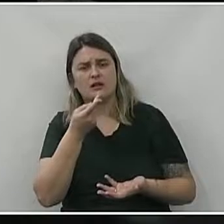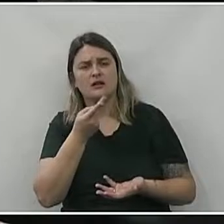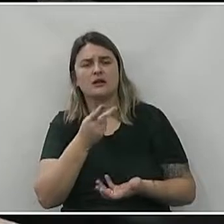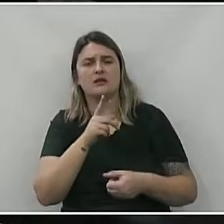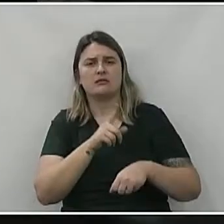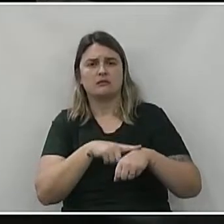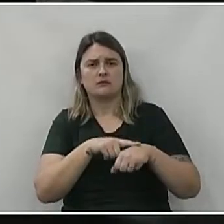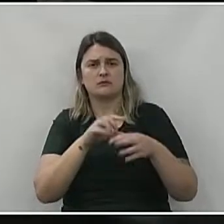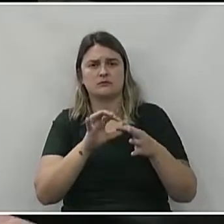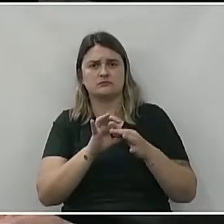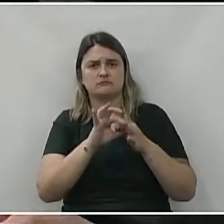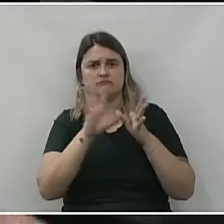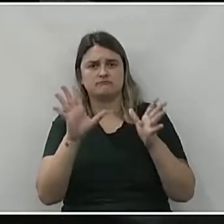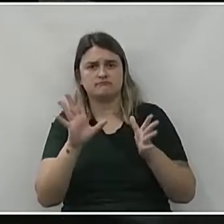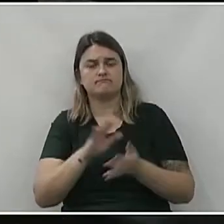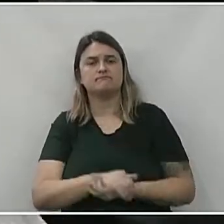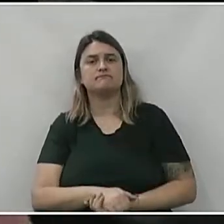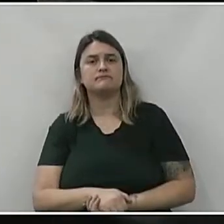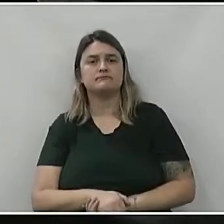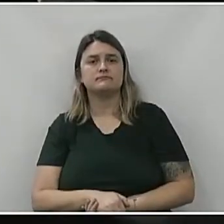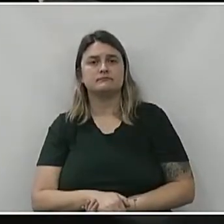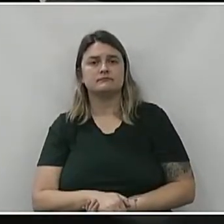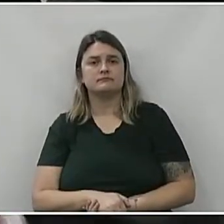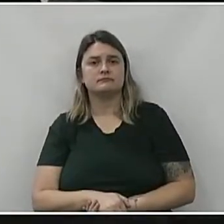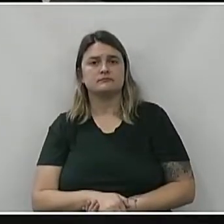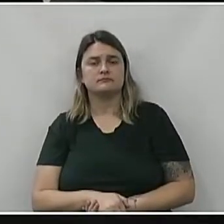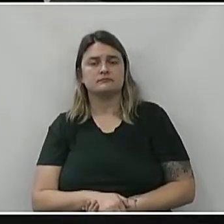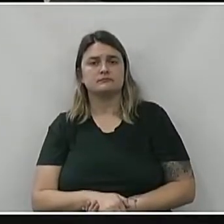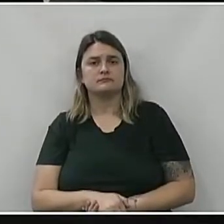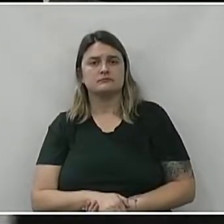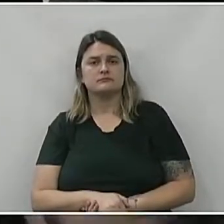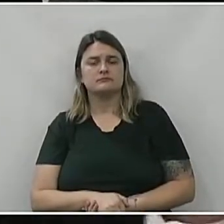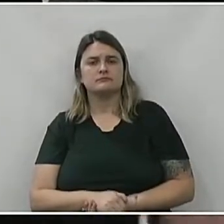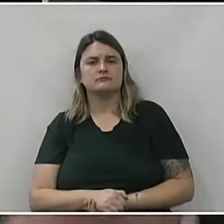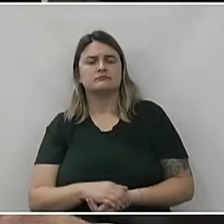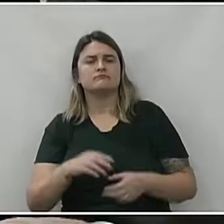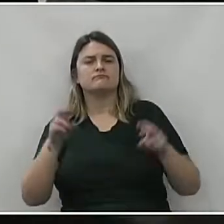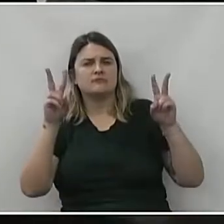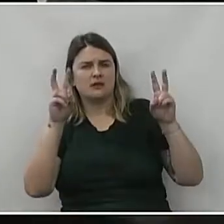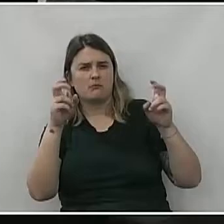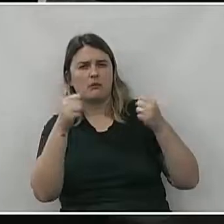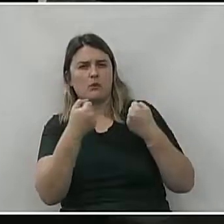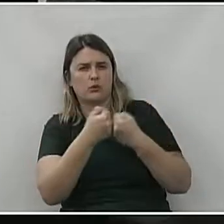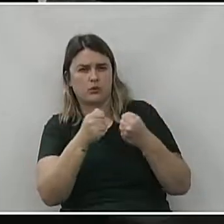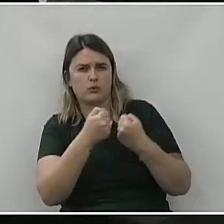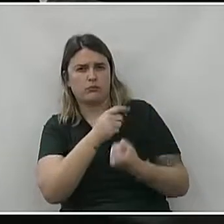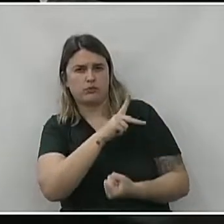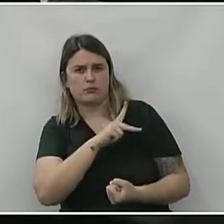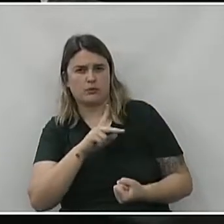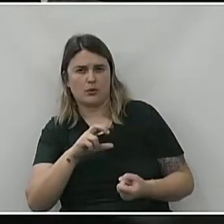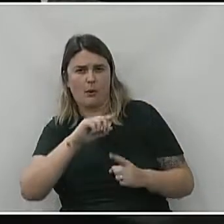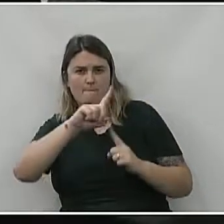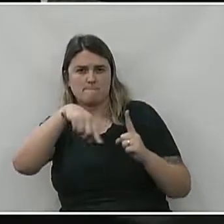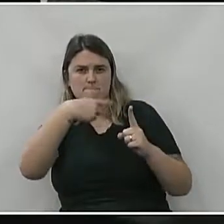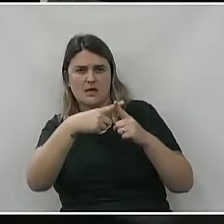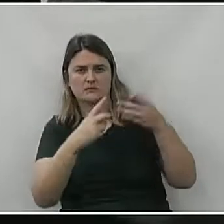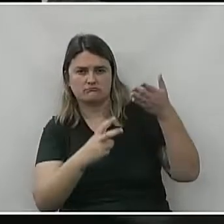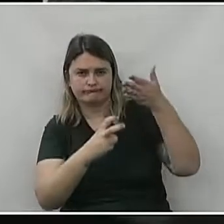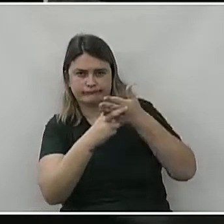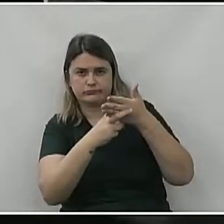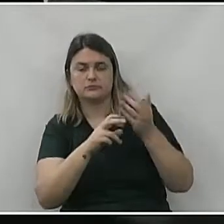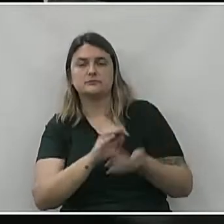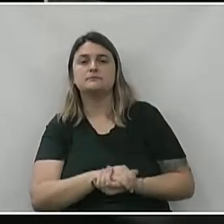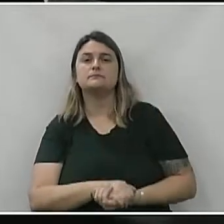minha palavra livre que, em relação ao transporte público, que teve esse aumento aí da tarifa,